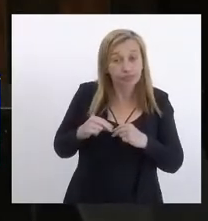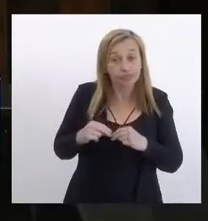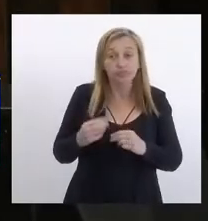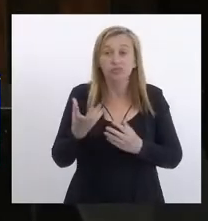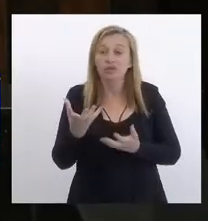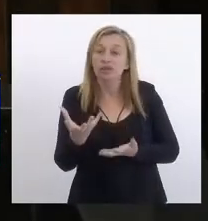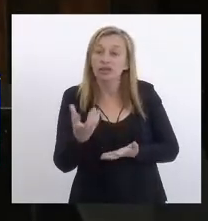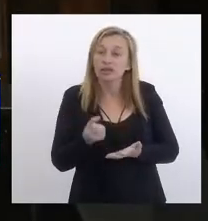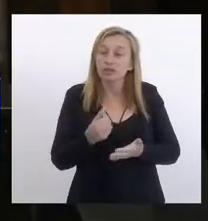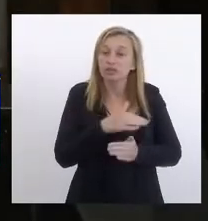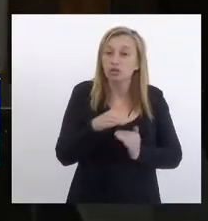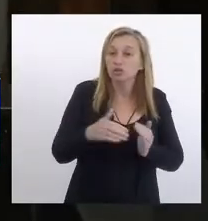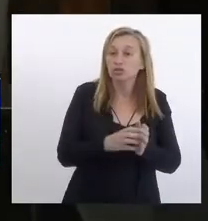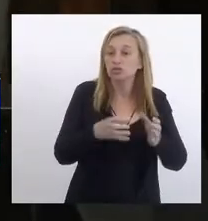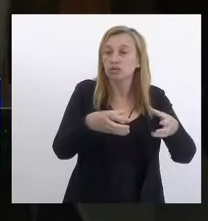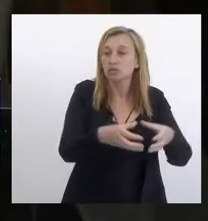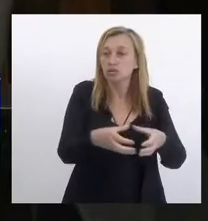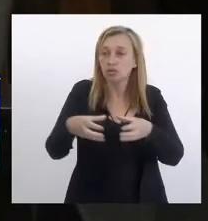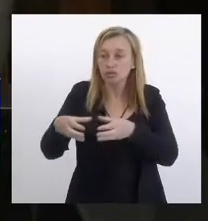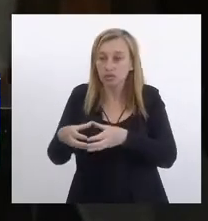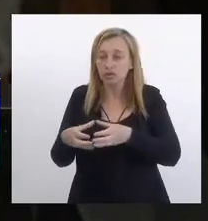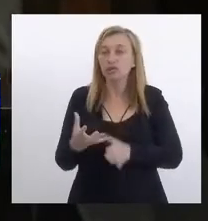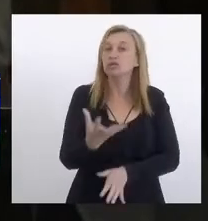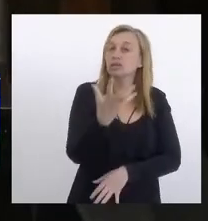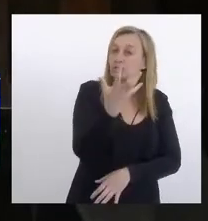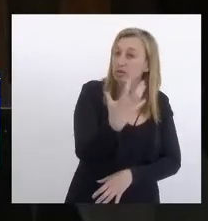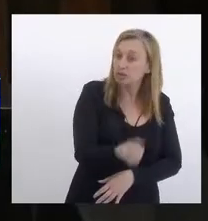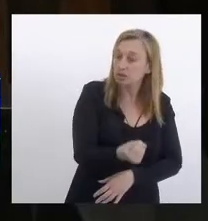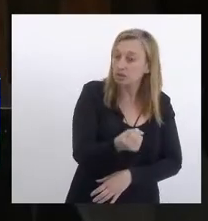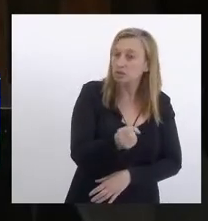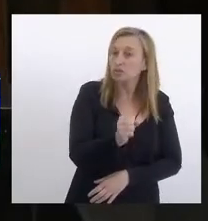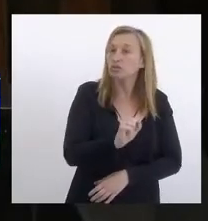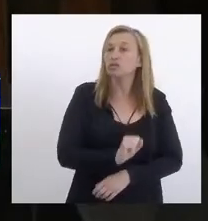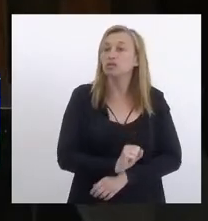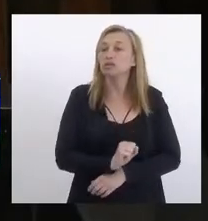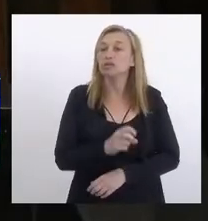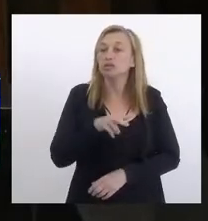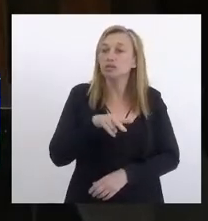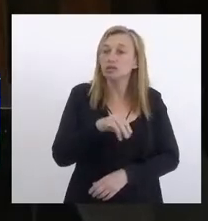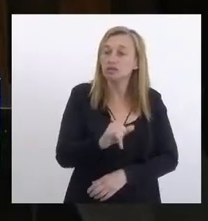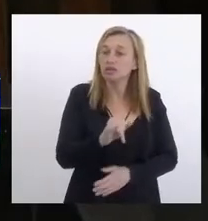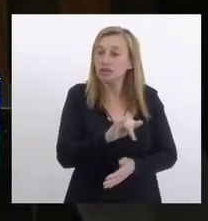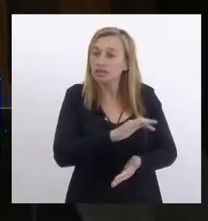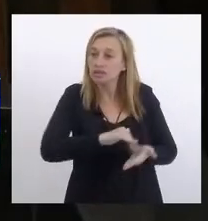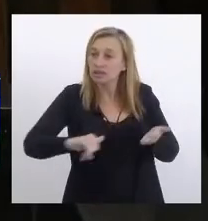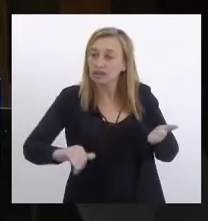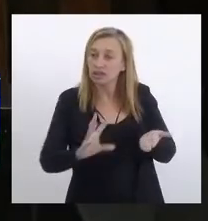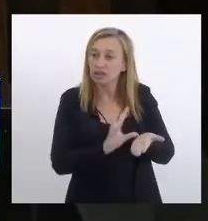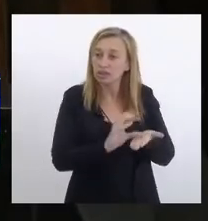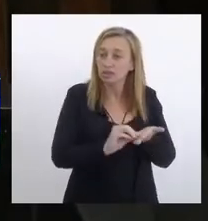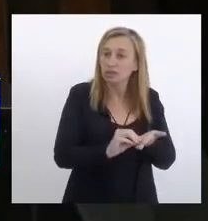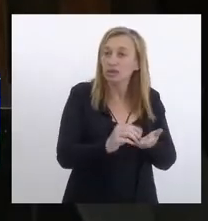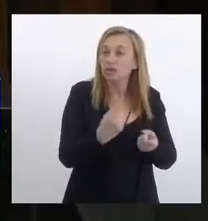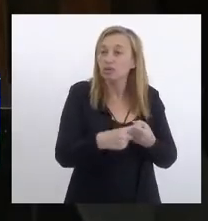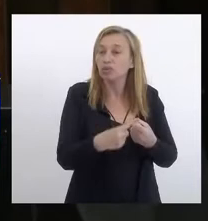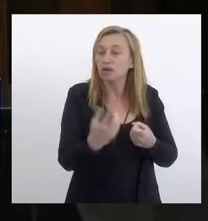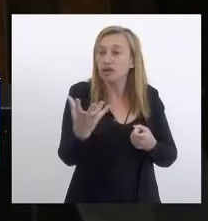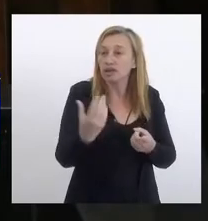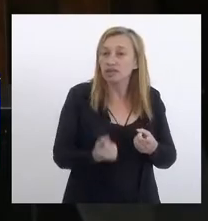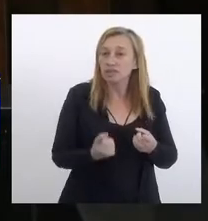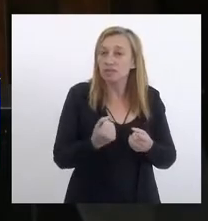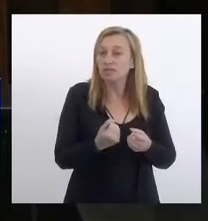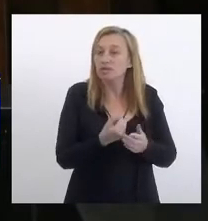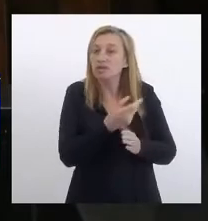de todas as comissões parecer favorável e vai sair de pauta porque recebeu